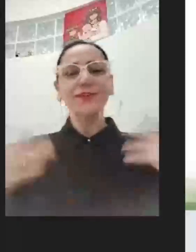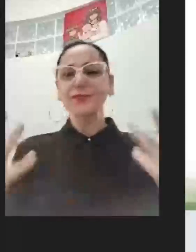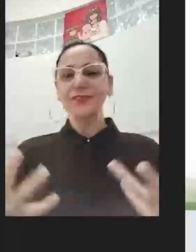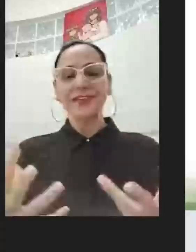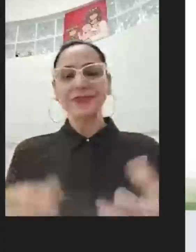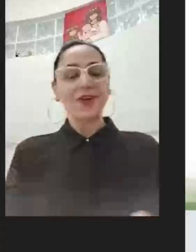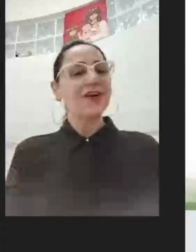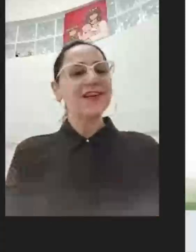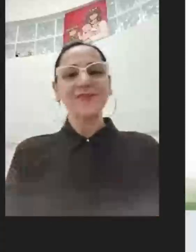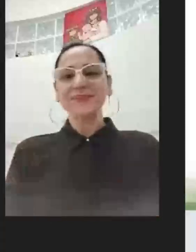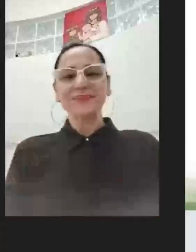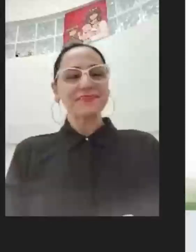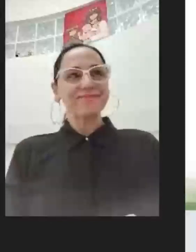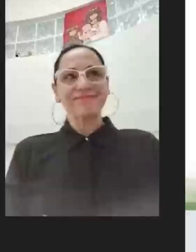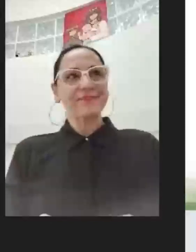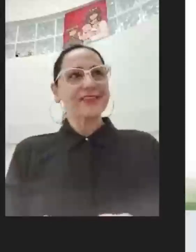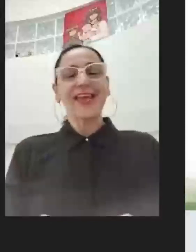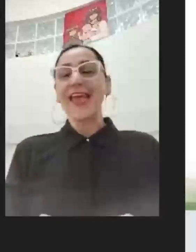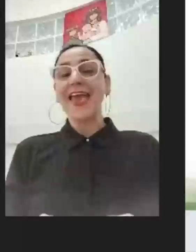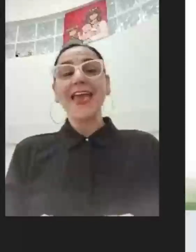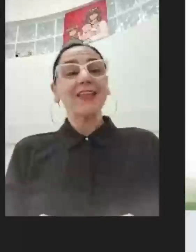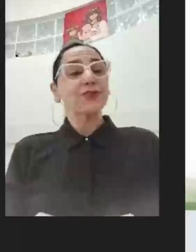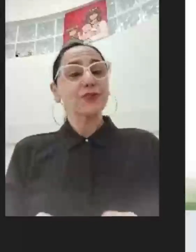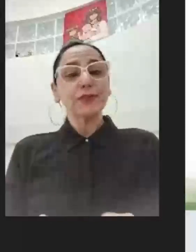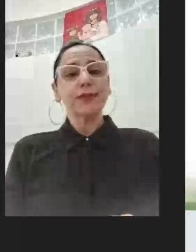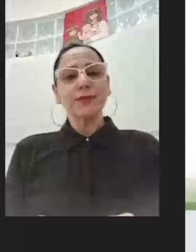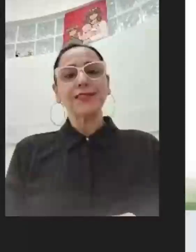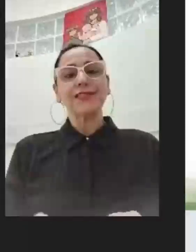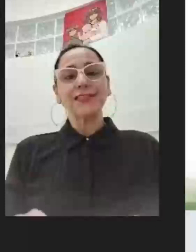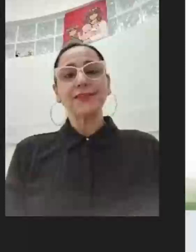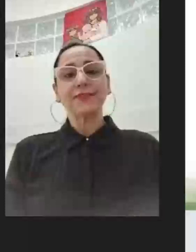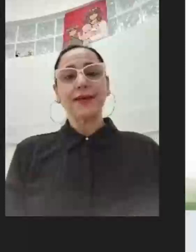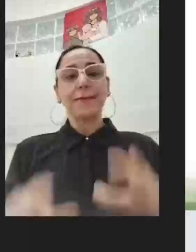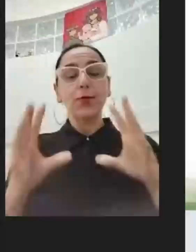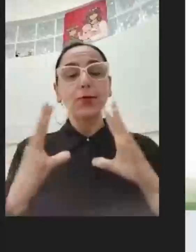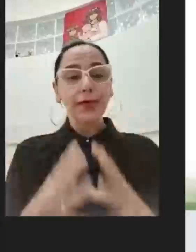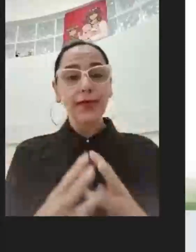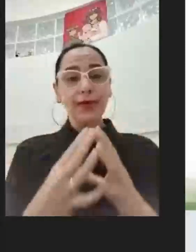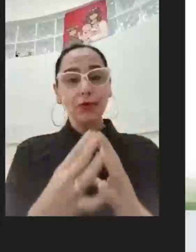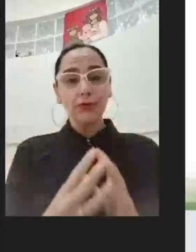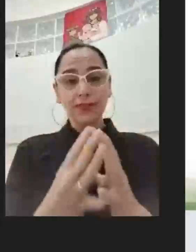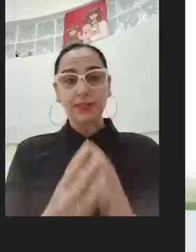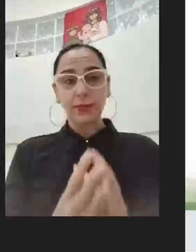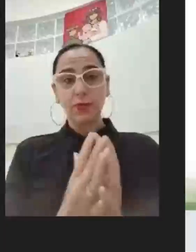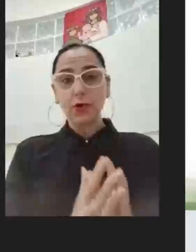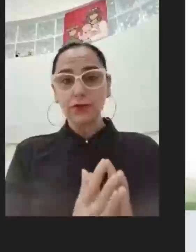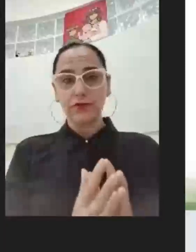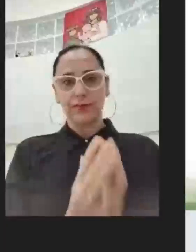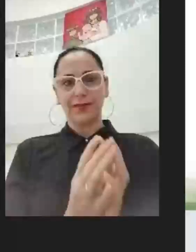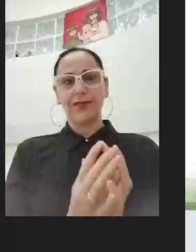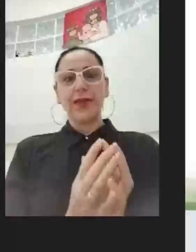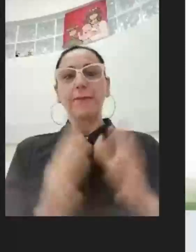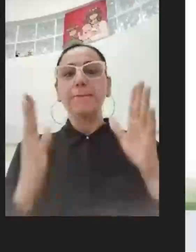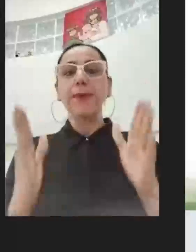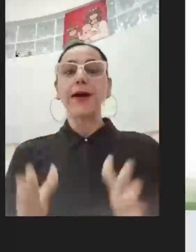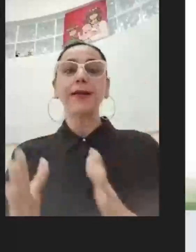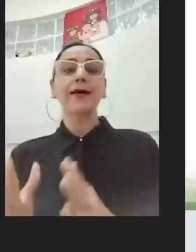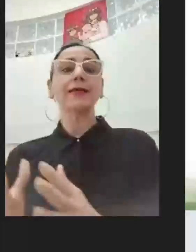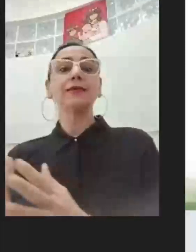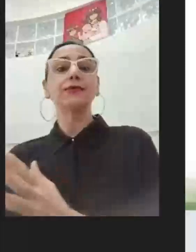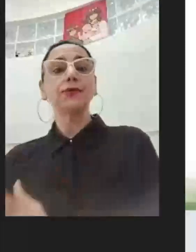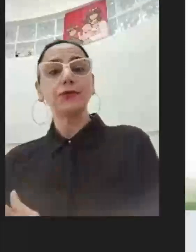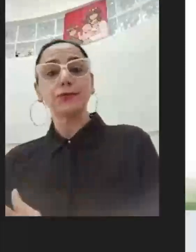sabe? Buscando os livros. Olha, é totalmente científica. O que aconteceu